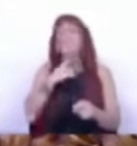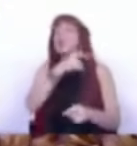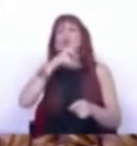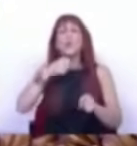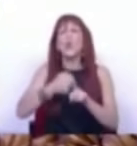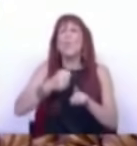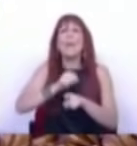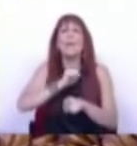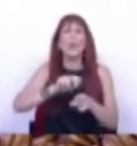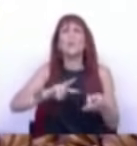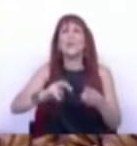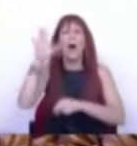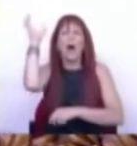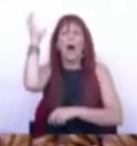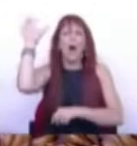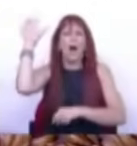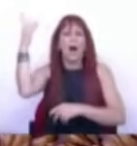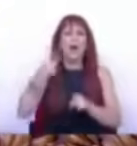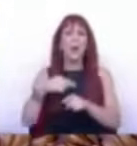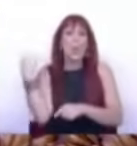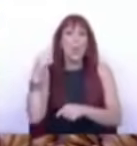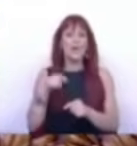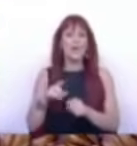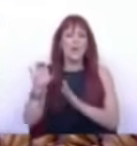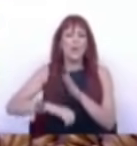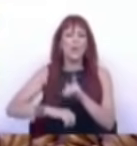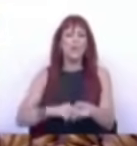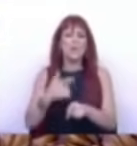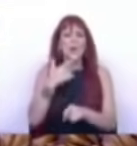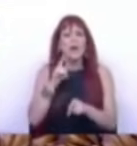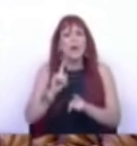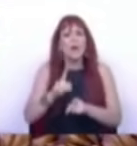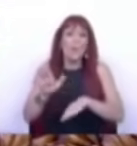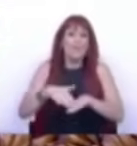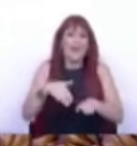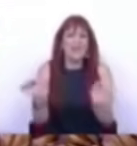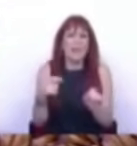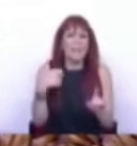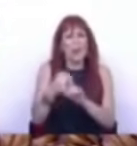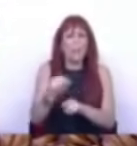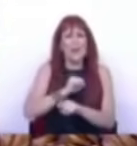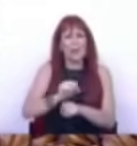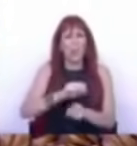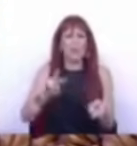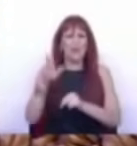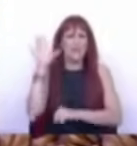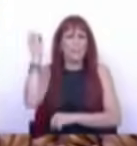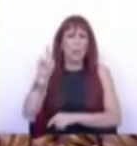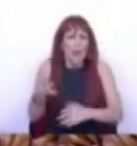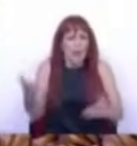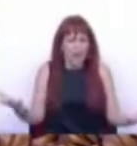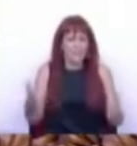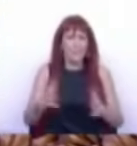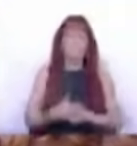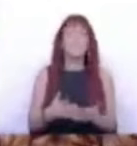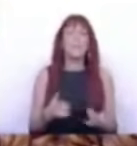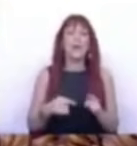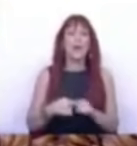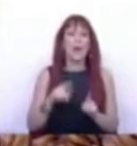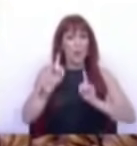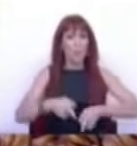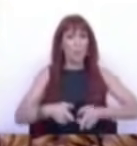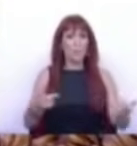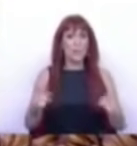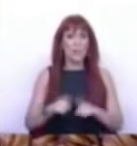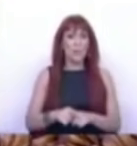combate às alterações climáticas. Bora lá. Com a única condição de que se não faça nada para combater. Não, mas é que ninguém faz nada. Oh, a começar